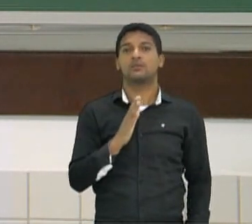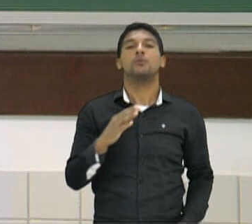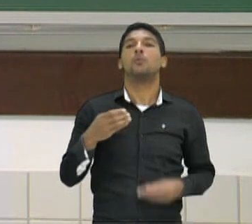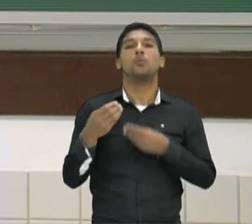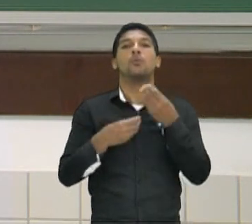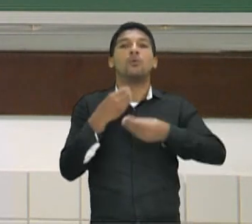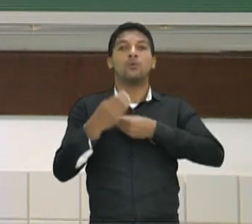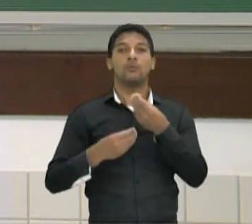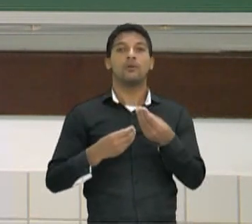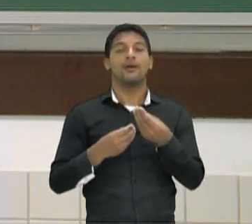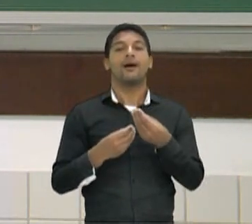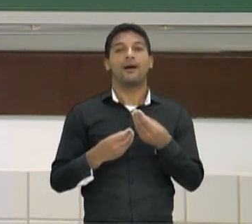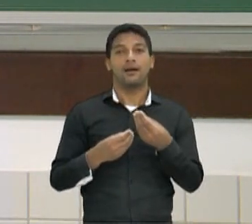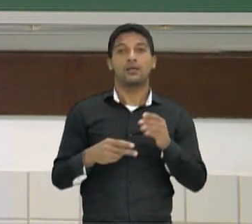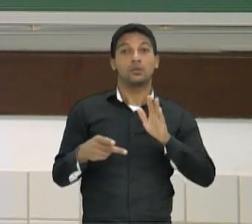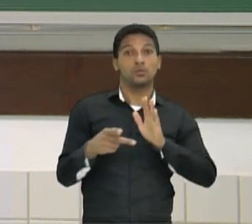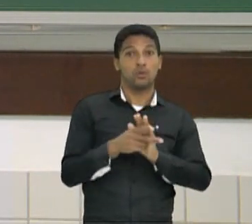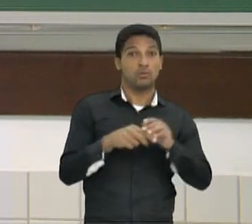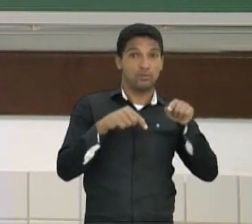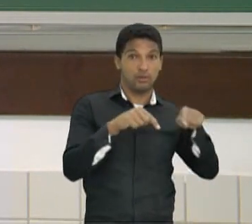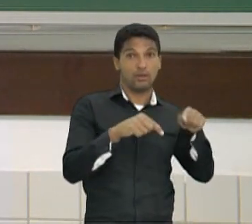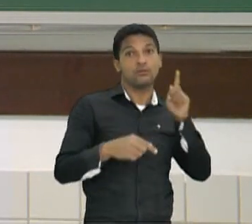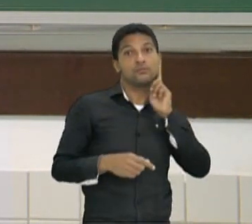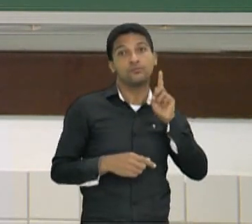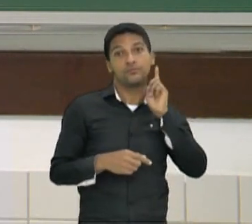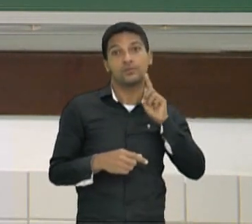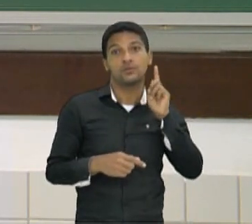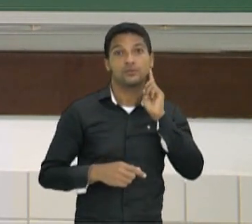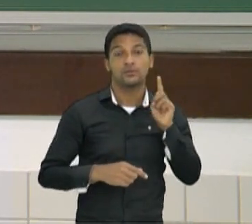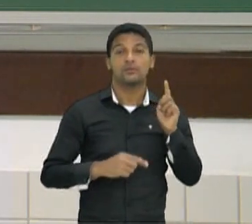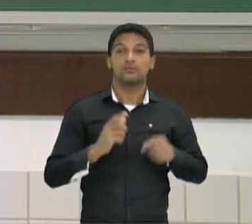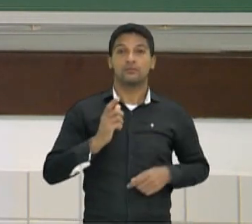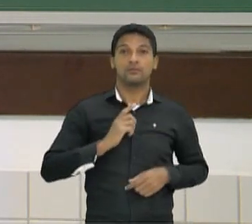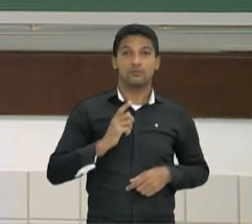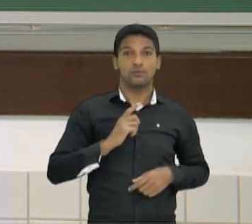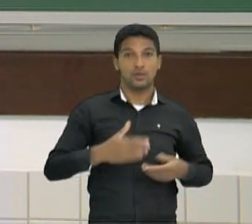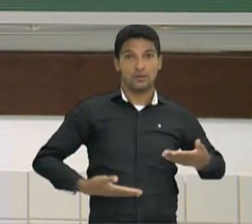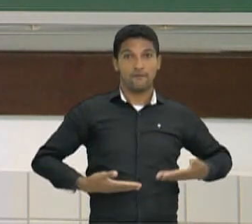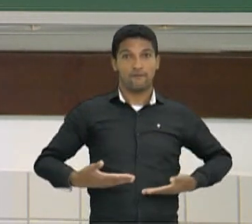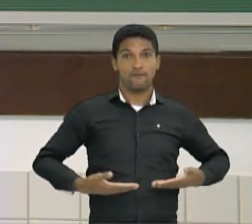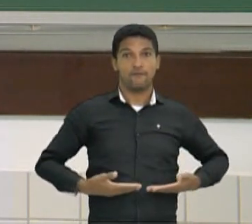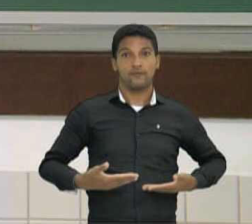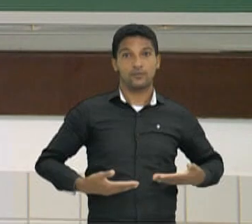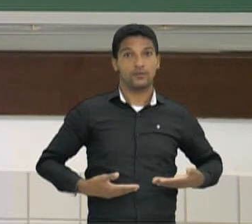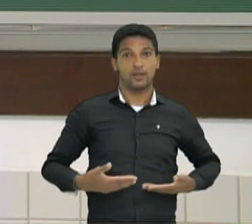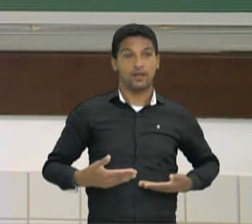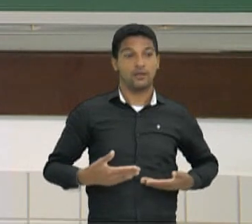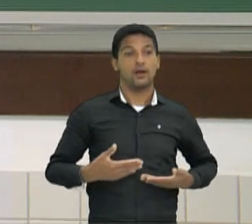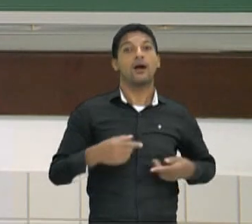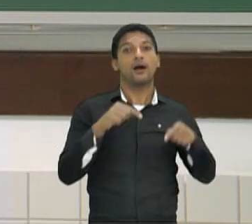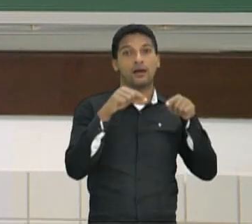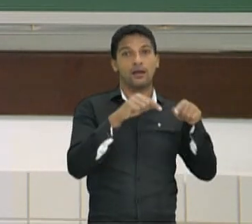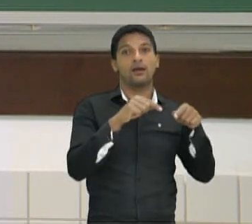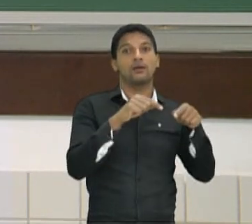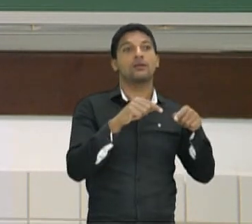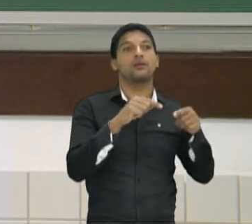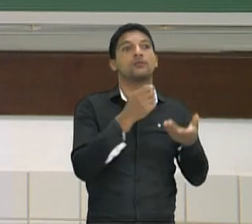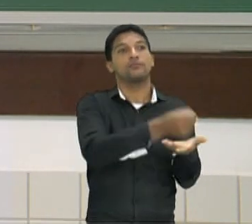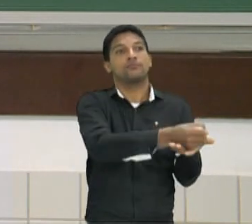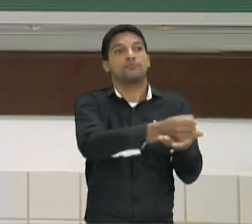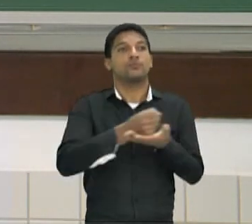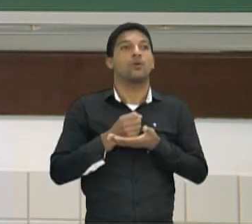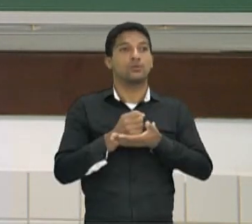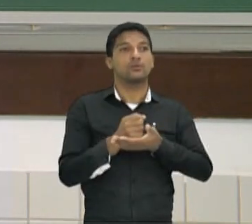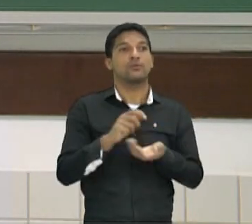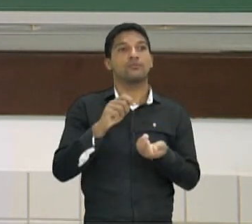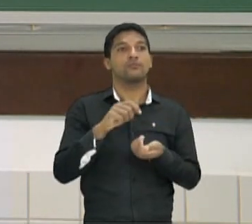por funcionários de empresas norte-americanas a partir de 1850. De início tinha um destaque bastante